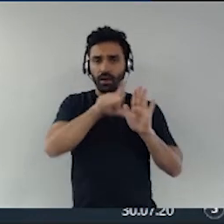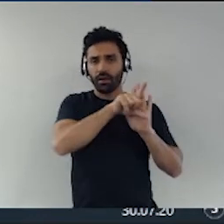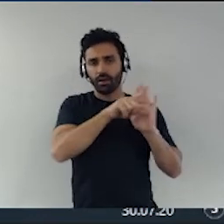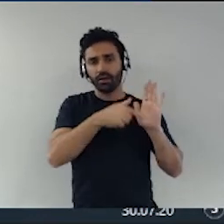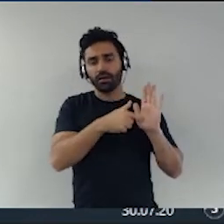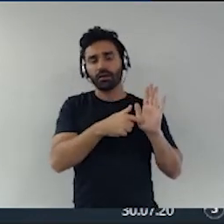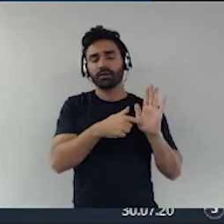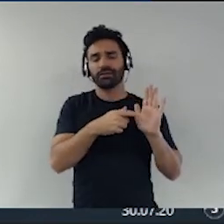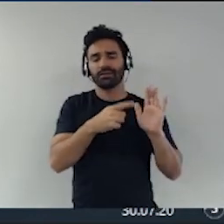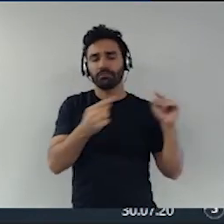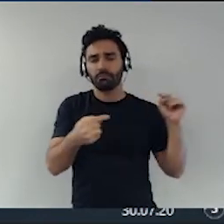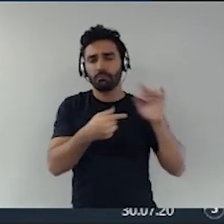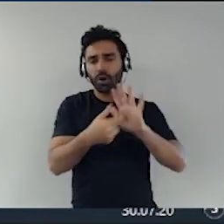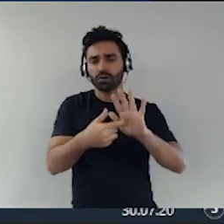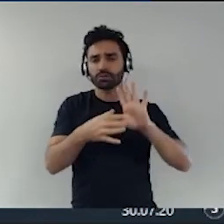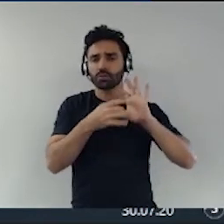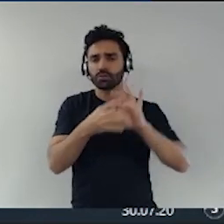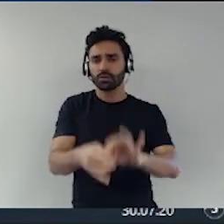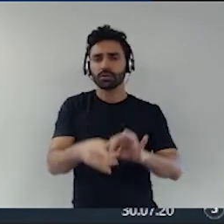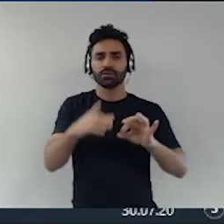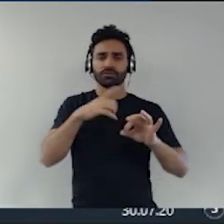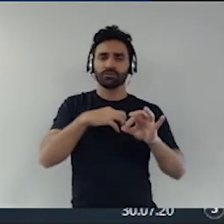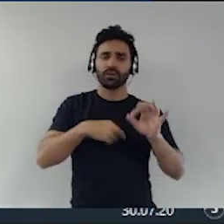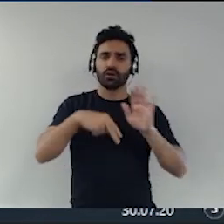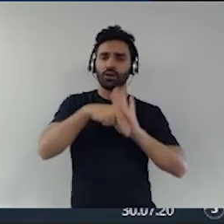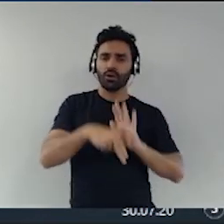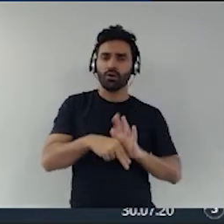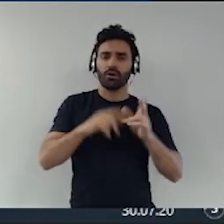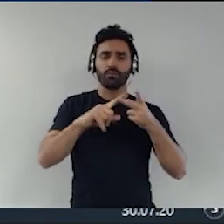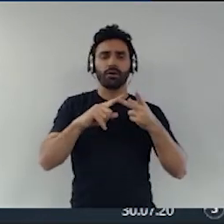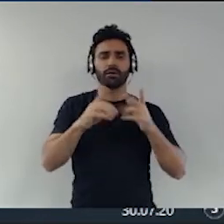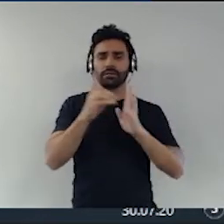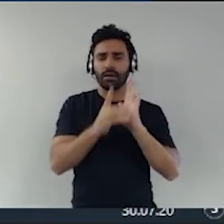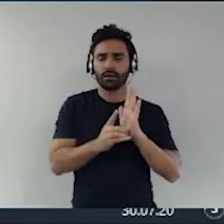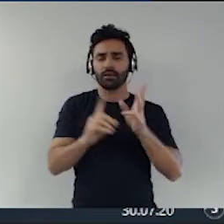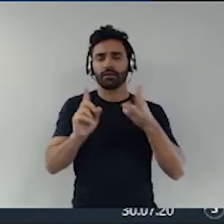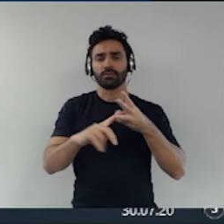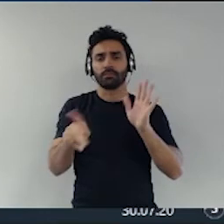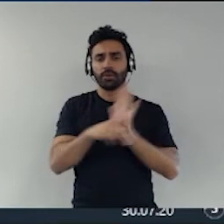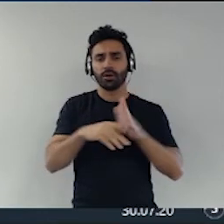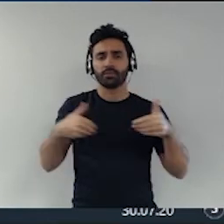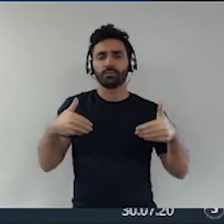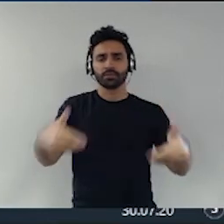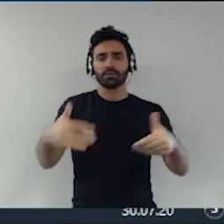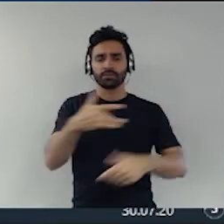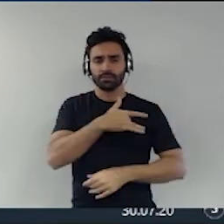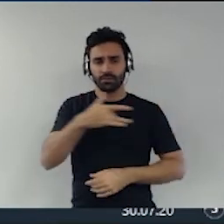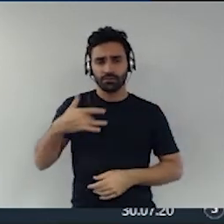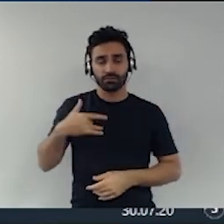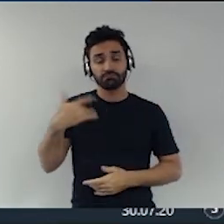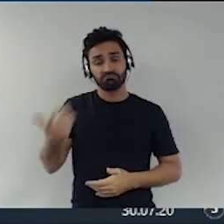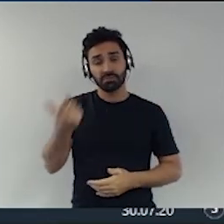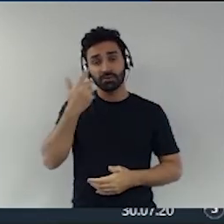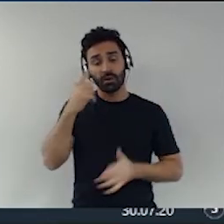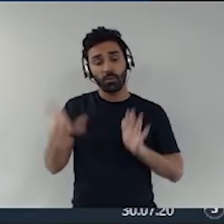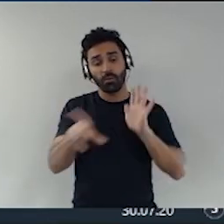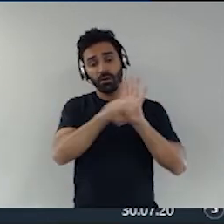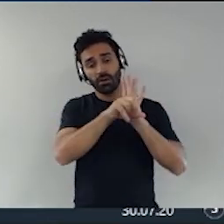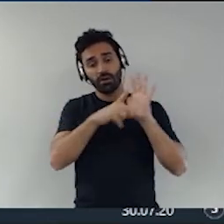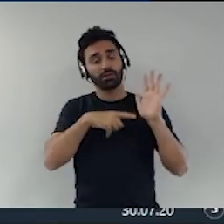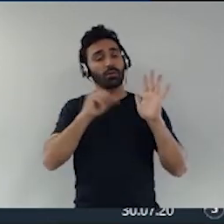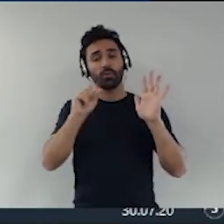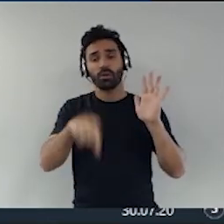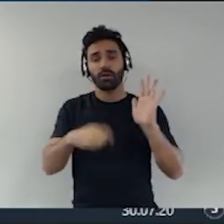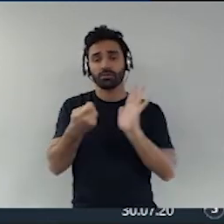dava o contexto, com muitas normas, muitos decretos, muitas portarias do Ministério da Saúde, né? Essa lei estabelece o